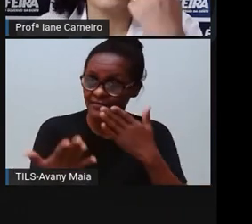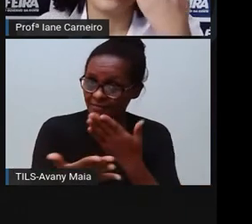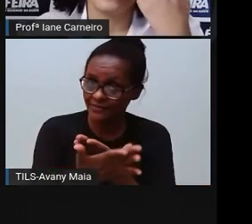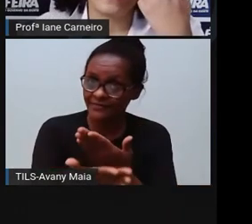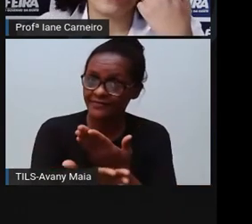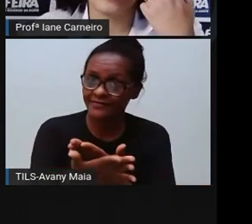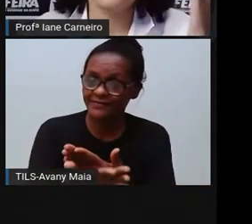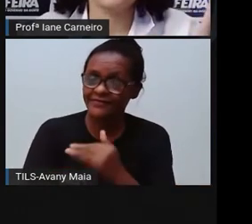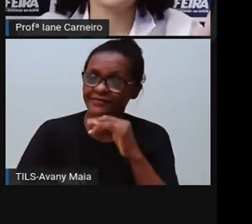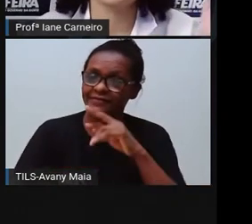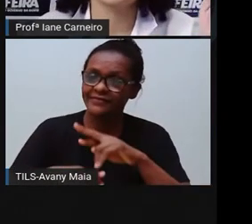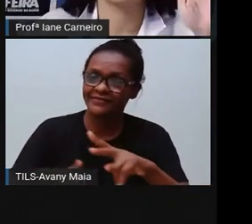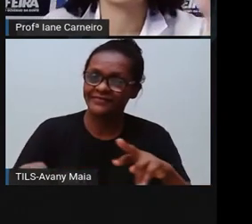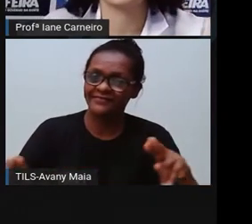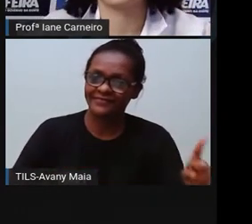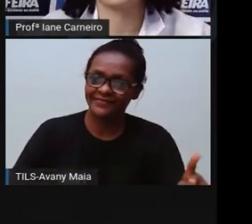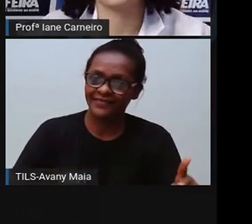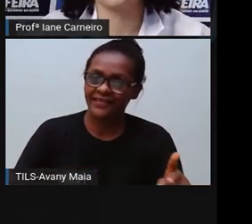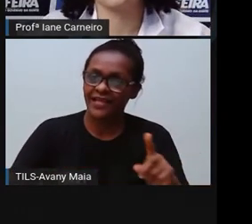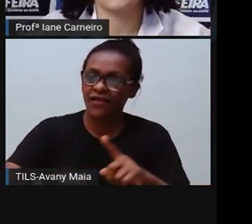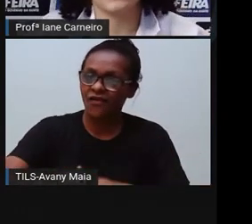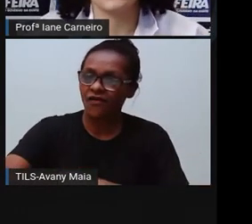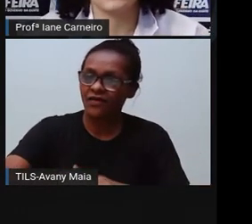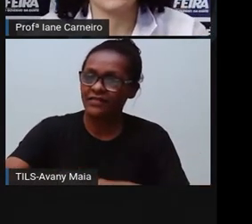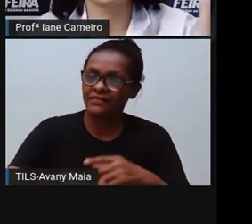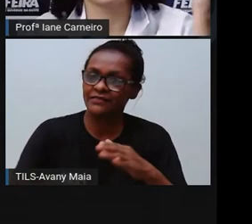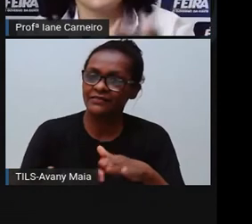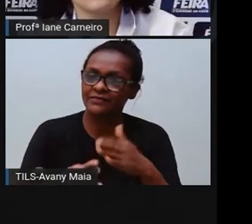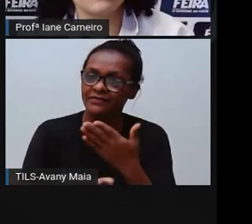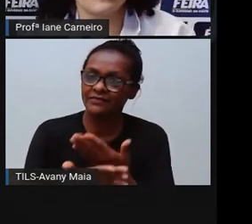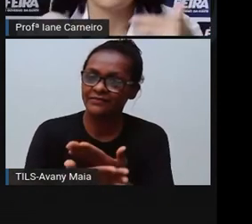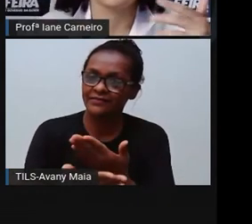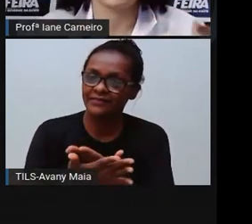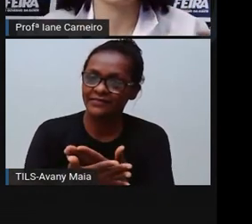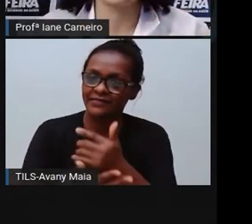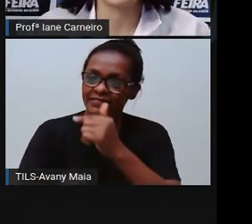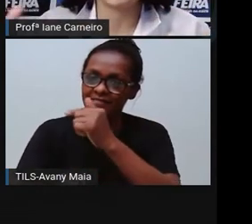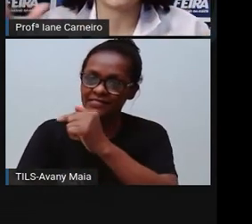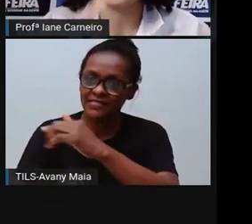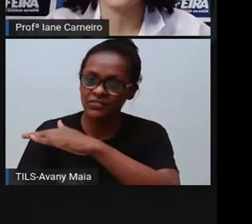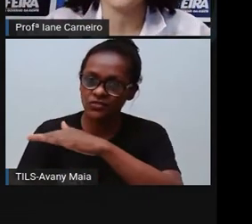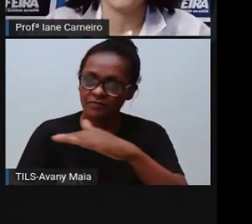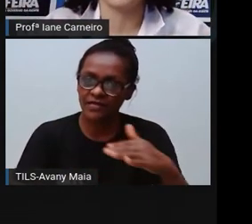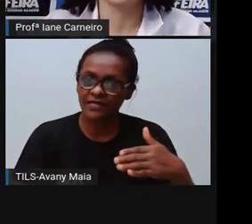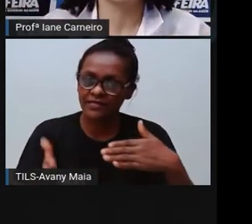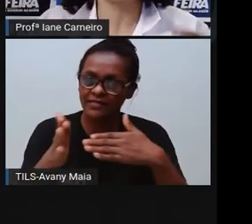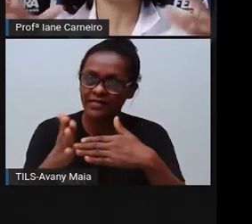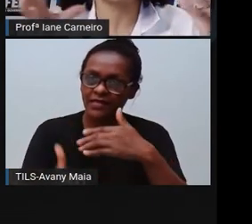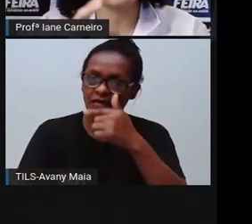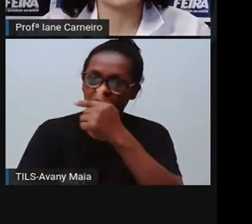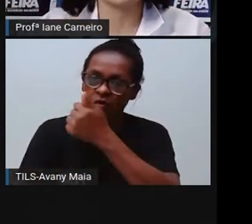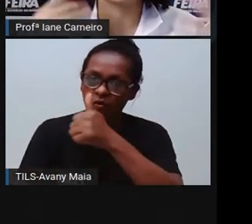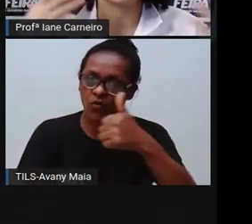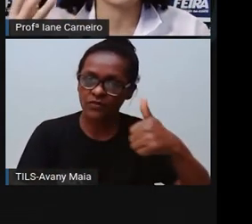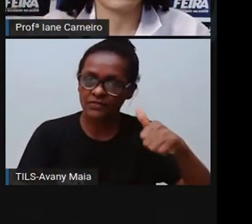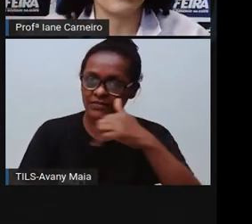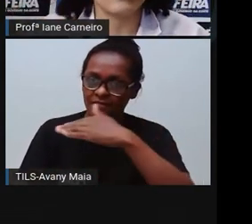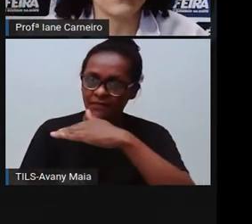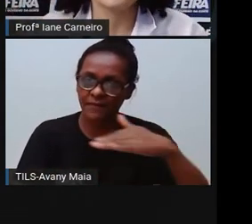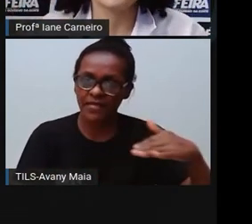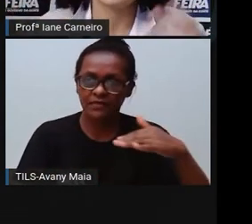colocou o horário de estudar de 7h30 até as 11h30, que é o horário que você está lá na escola. E lá na escola vão